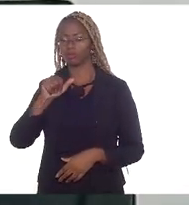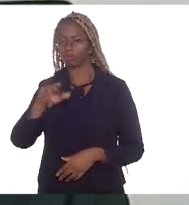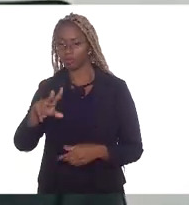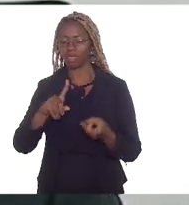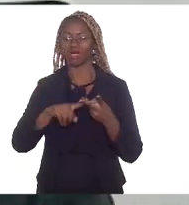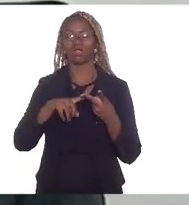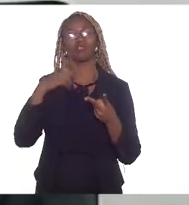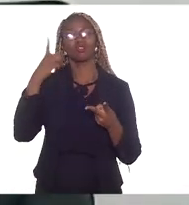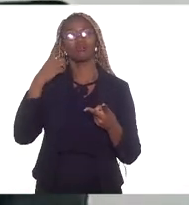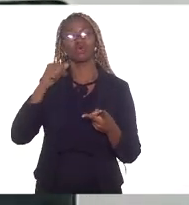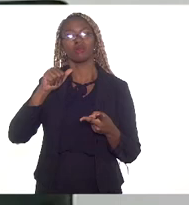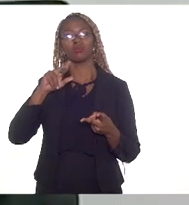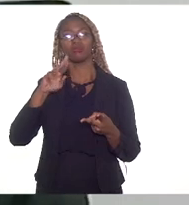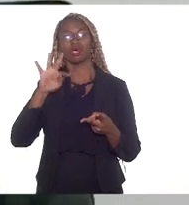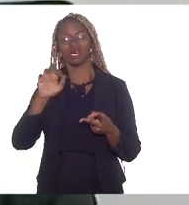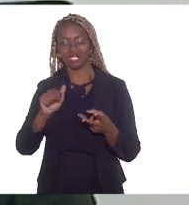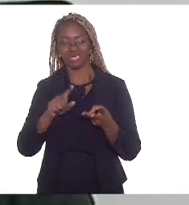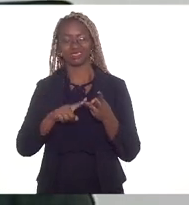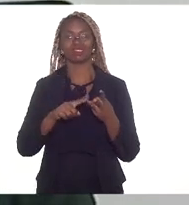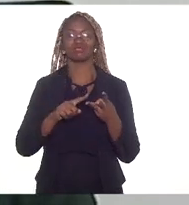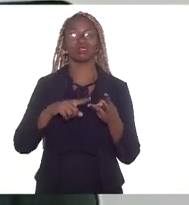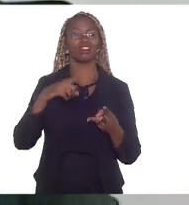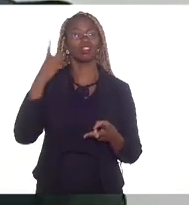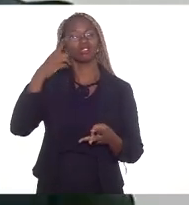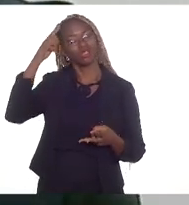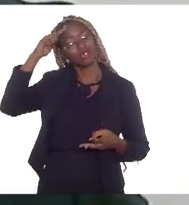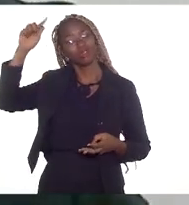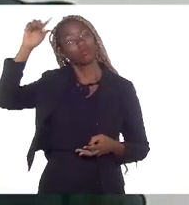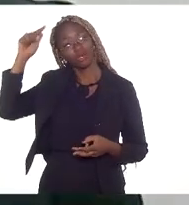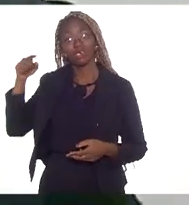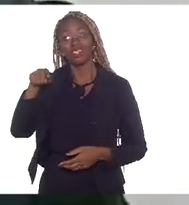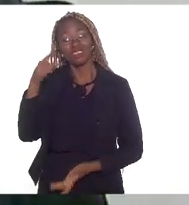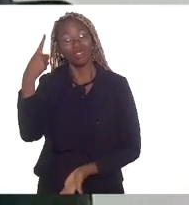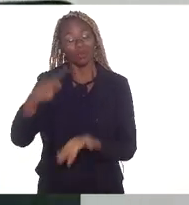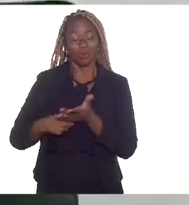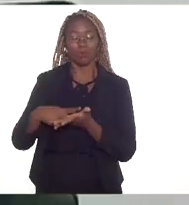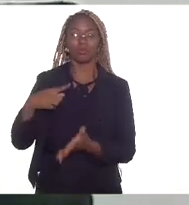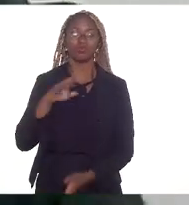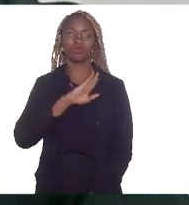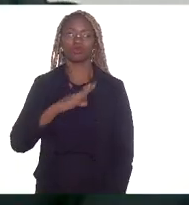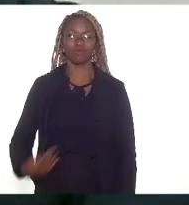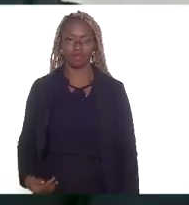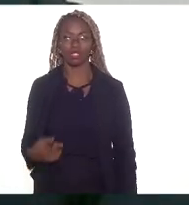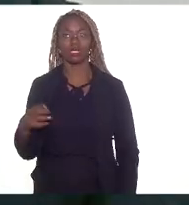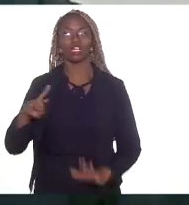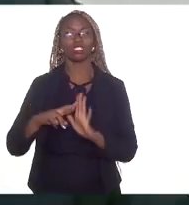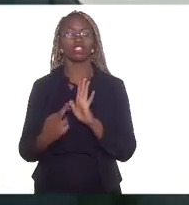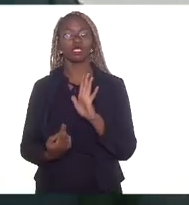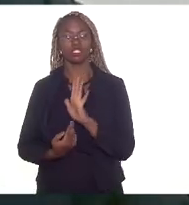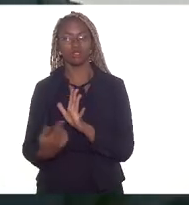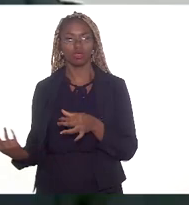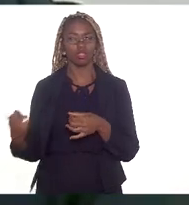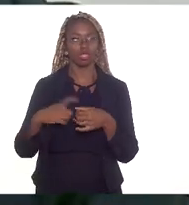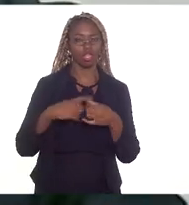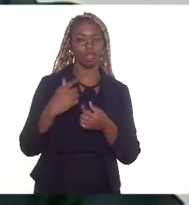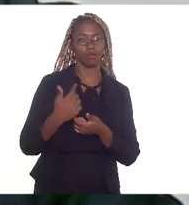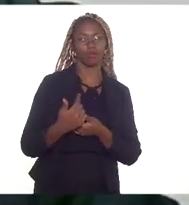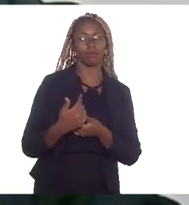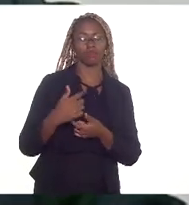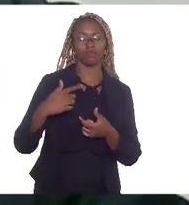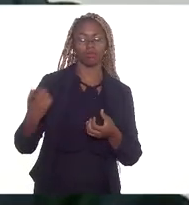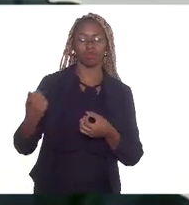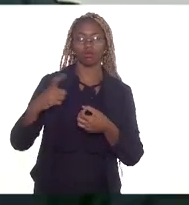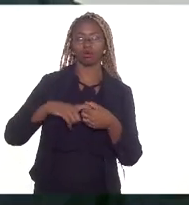Rocha, esse é um compromisso do governo. O regime de recuperação ele traz para nós normas que devem